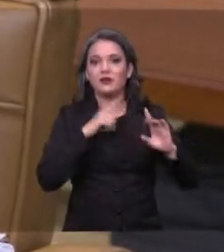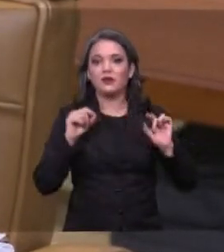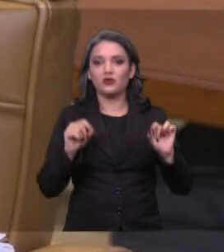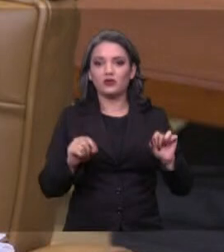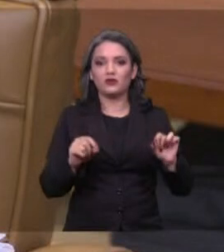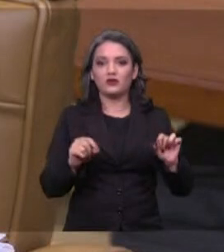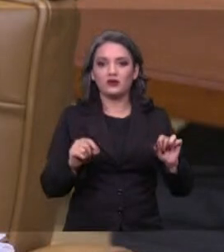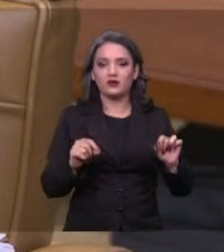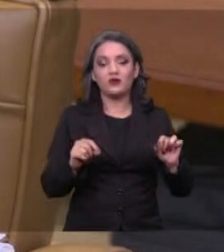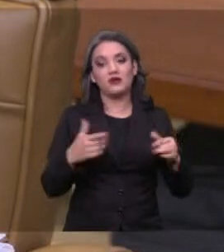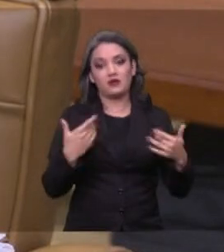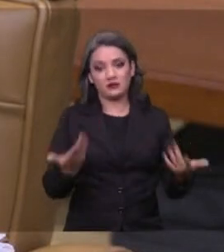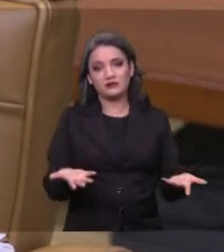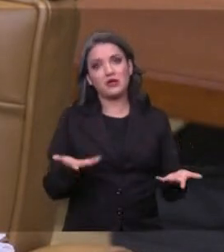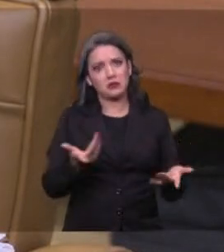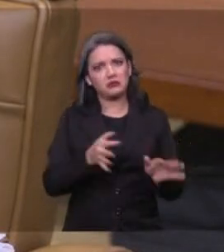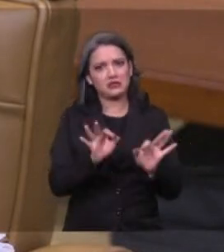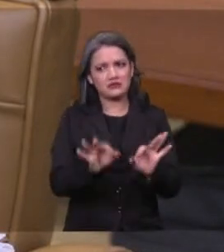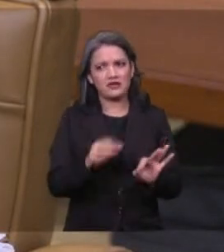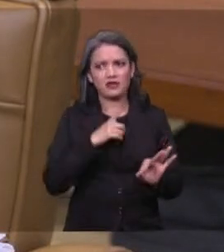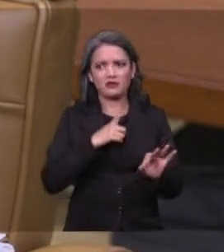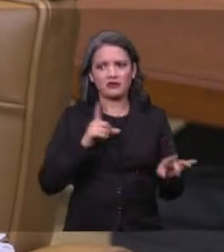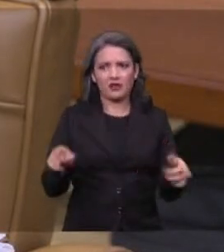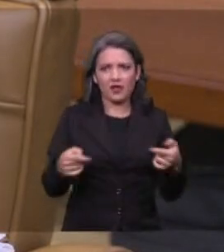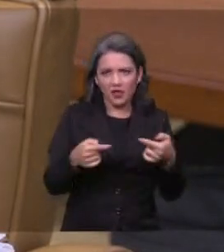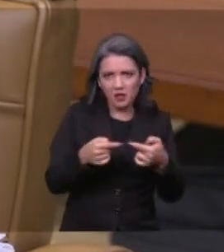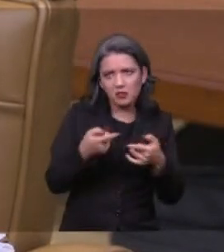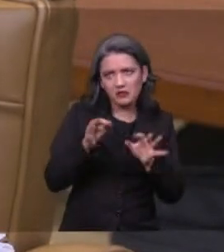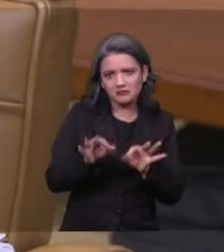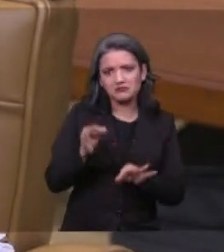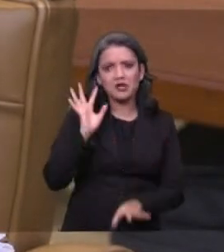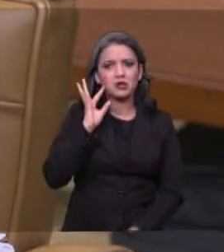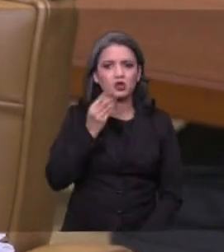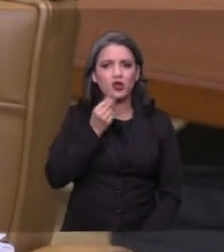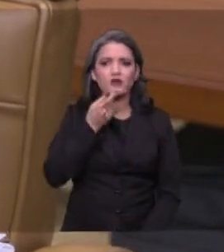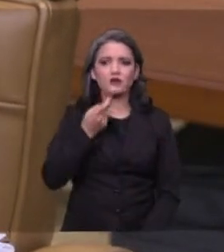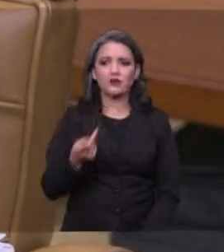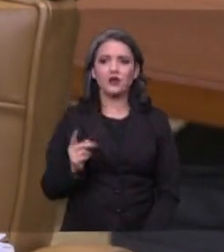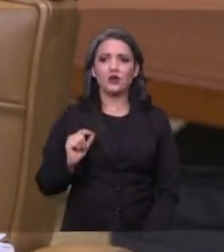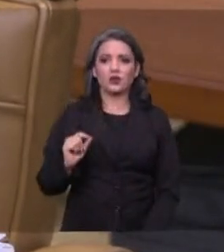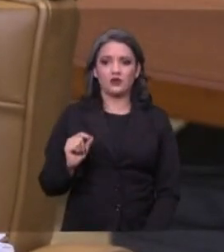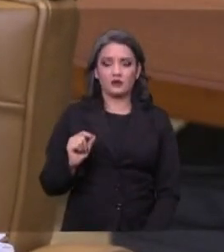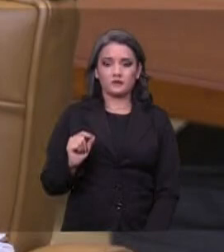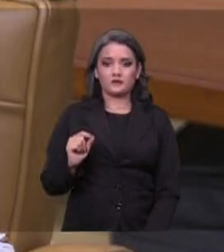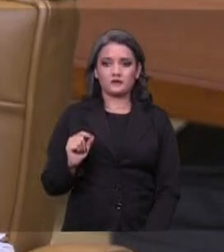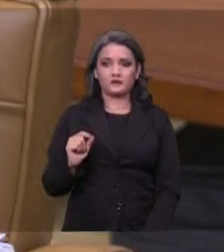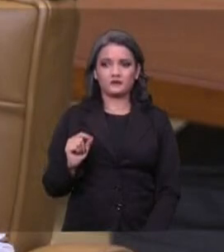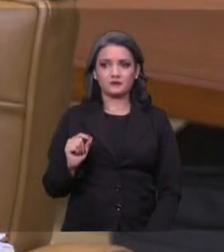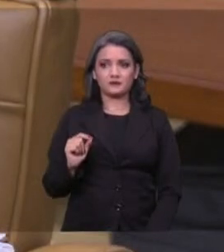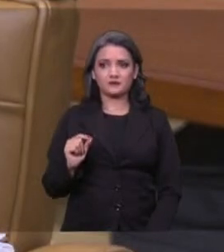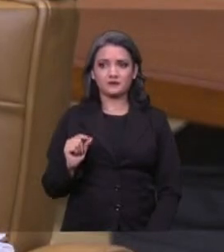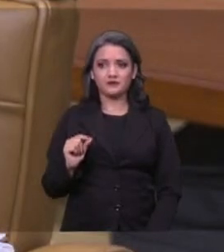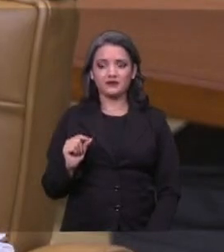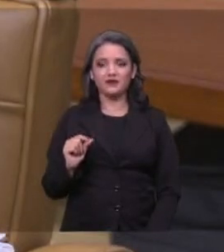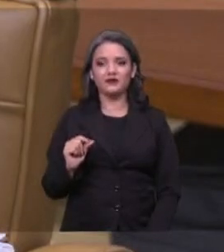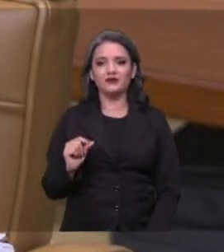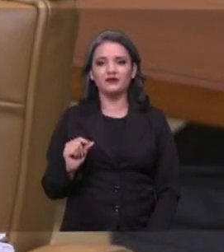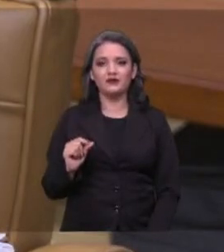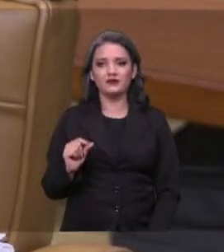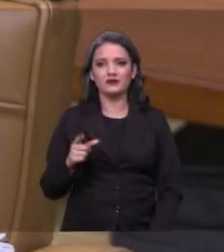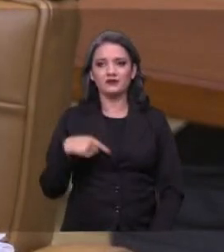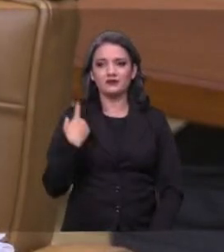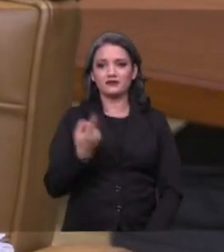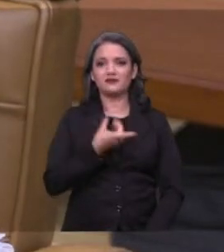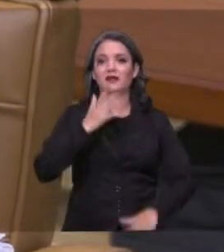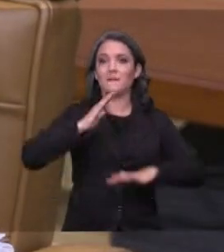feliz ao fazer as colocações de que, primeiro, e nós já verificamos isso na